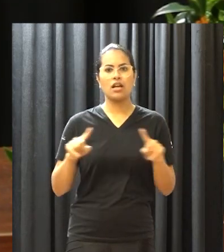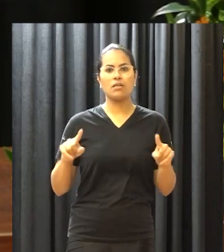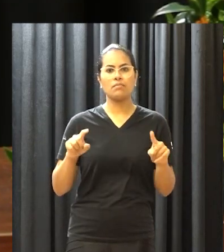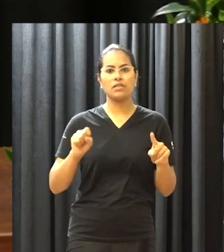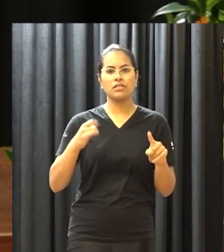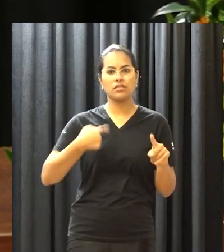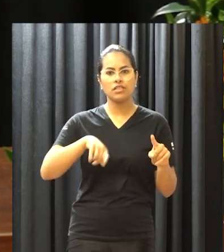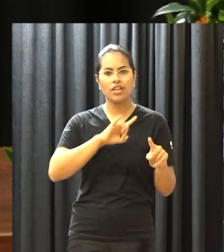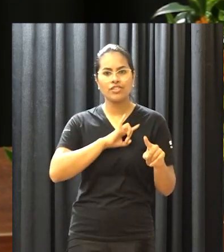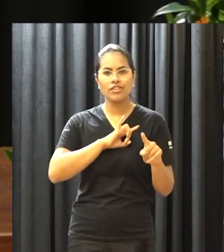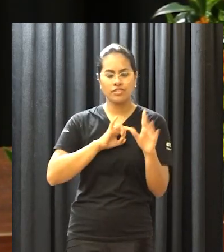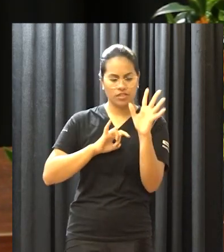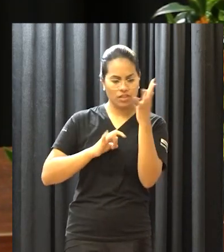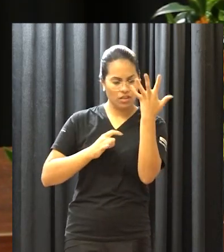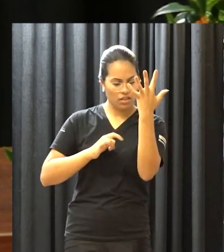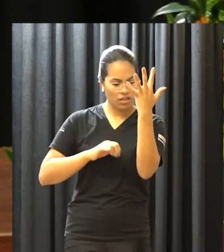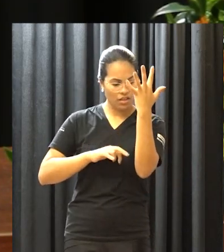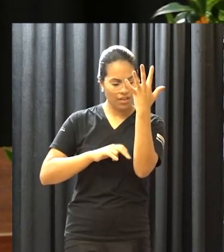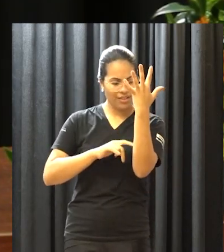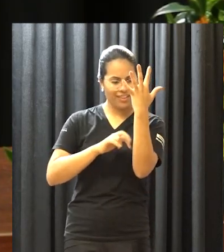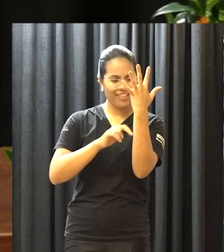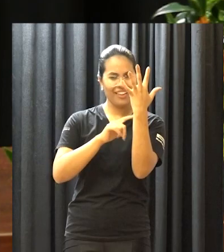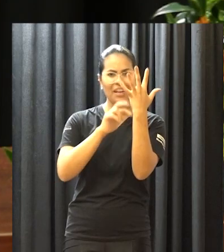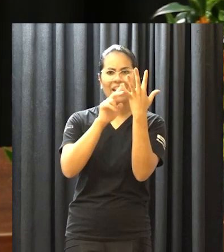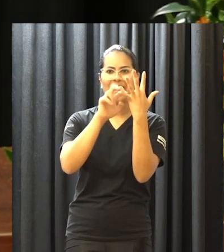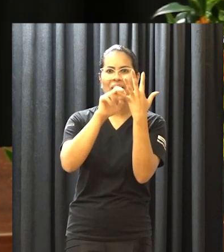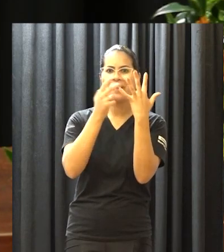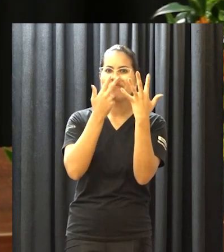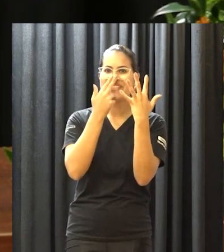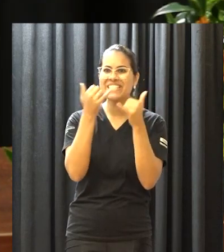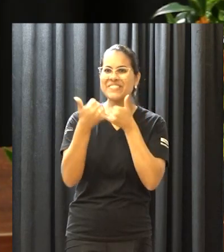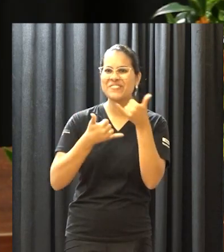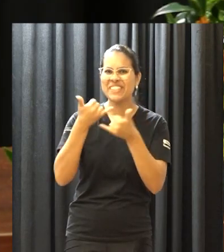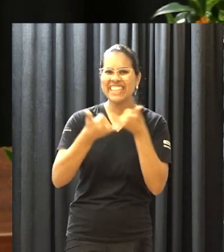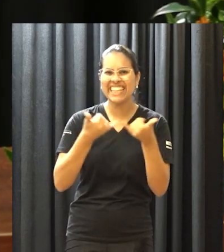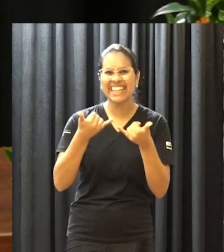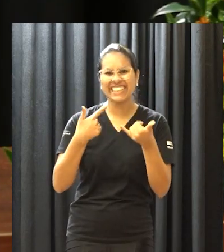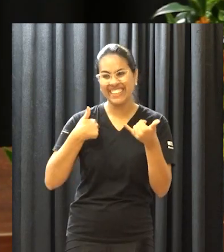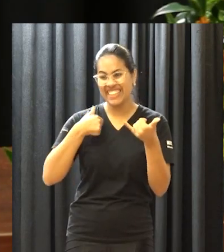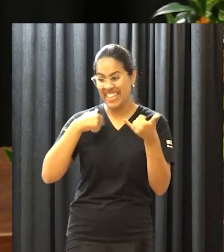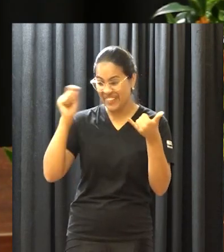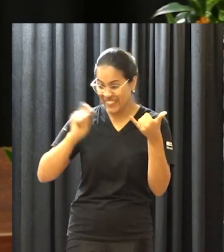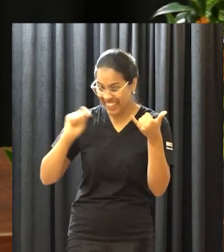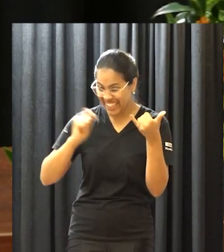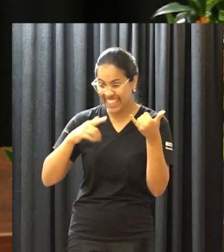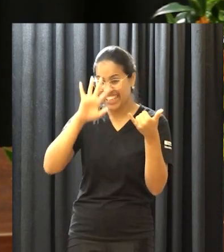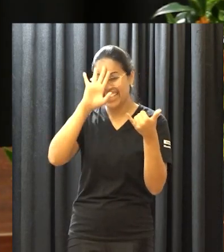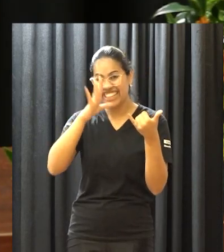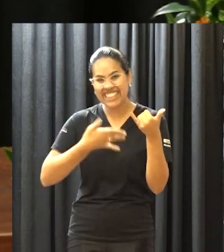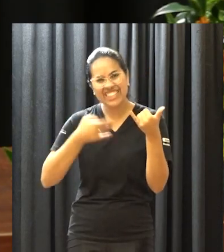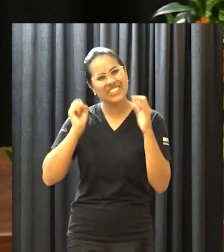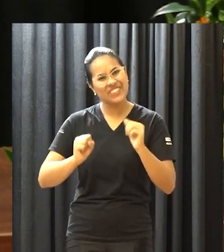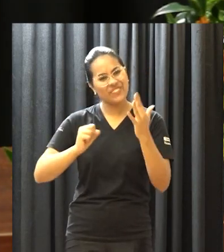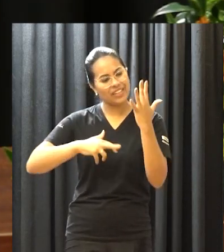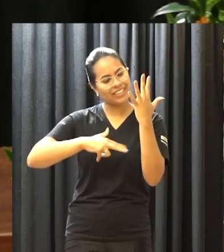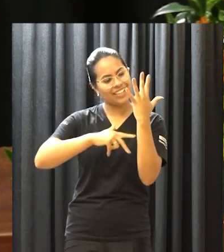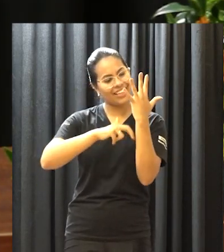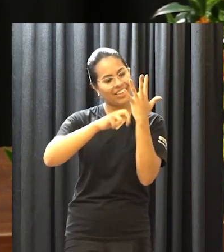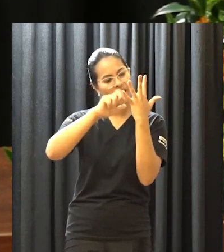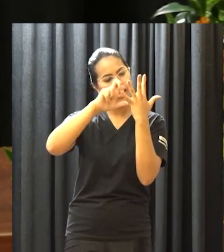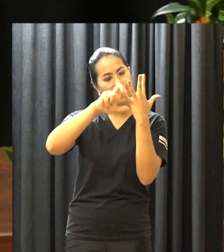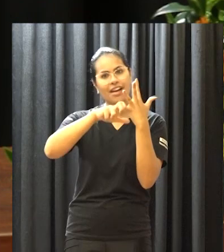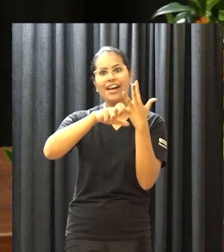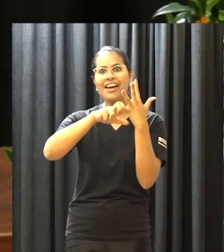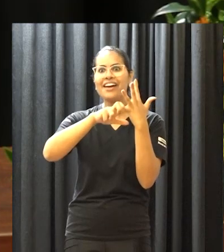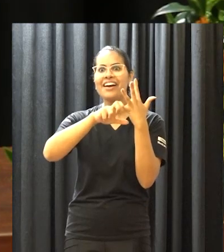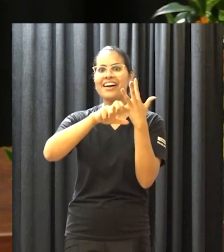gente está brincando, está livre, está leve, está solto. Eu acredito que dá para subir na árvore, sorrir, caminhar, cantar, num dia bom, se sentir